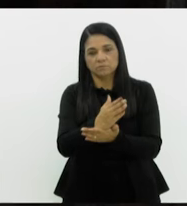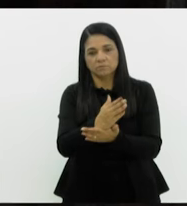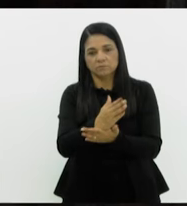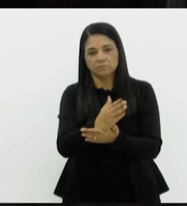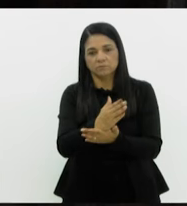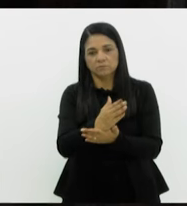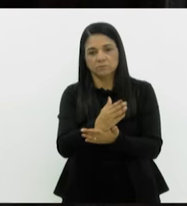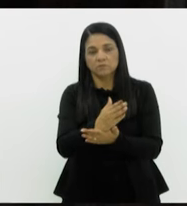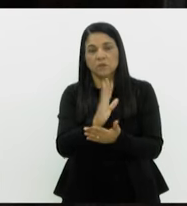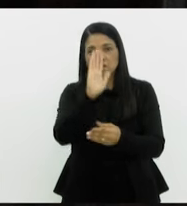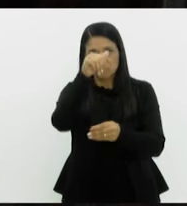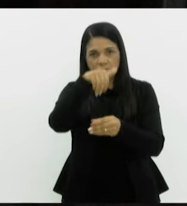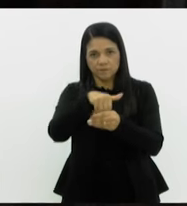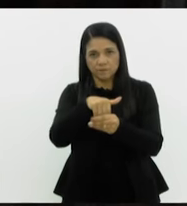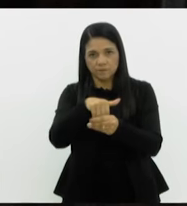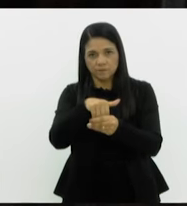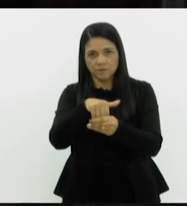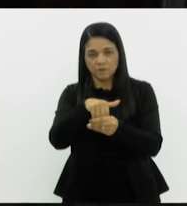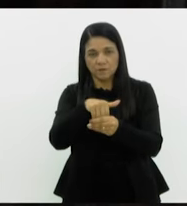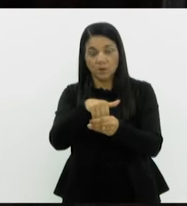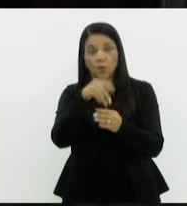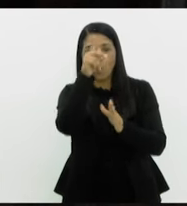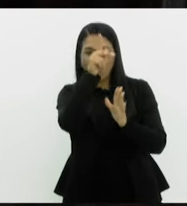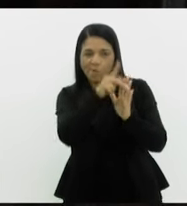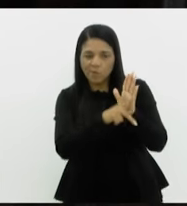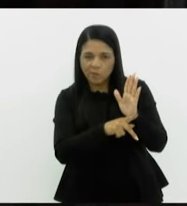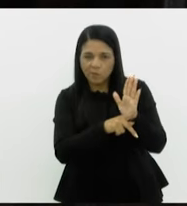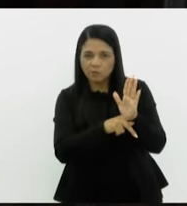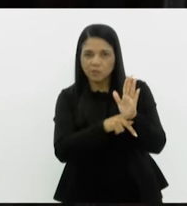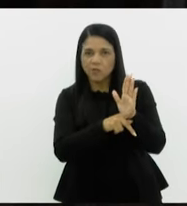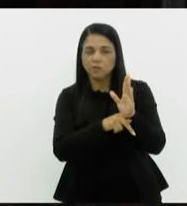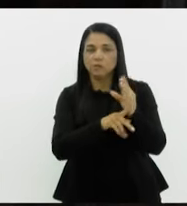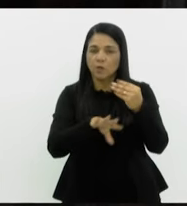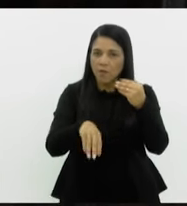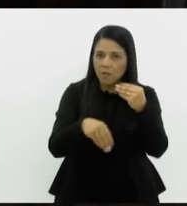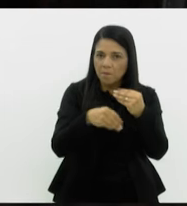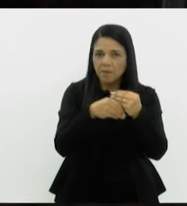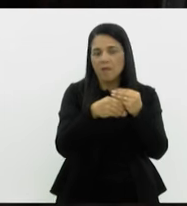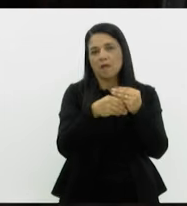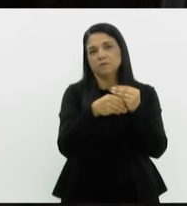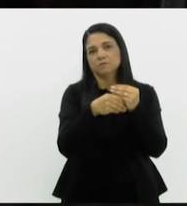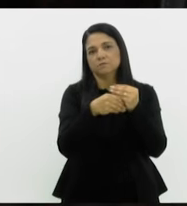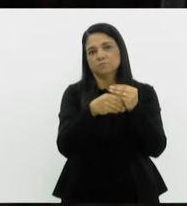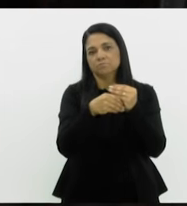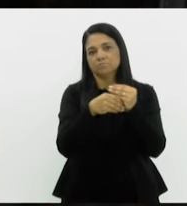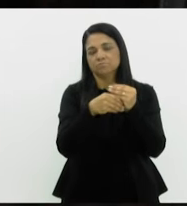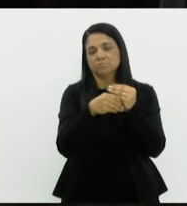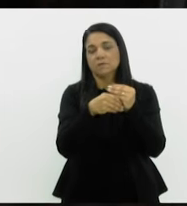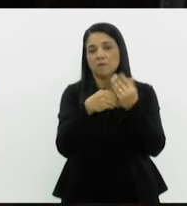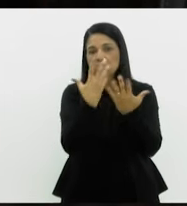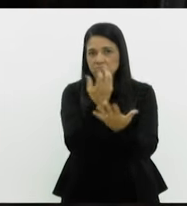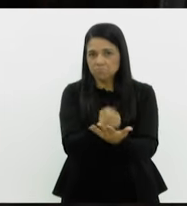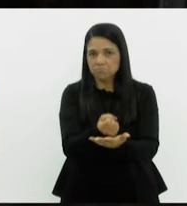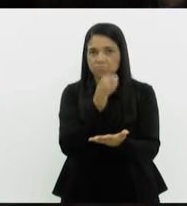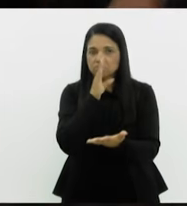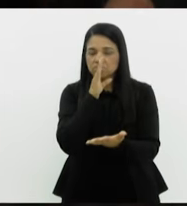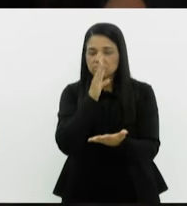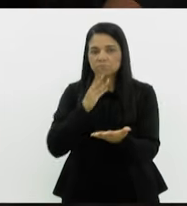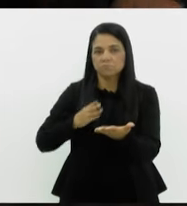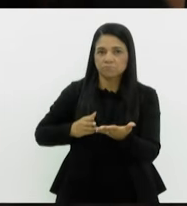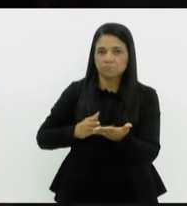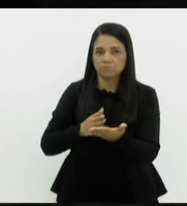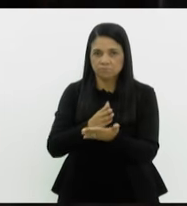aprovado. Em votação, o projeto assim emendado. Se hoje que aprovo, permaneço como